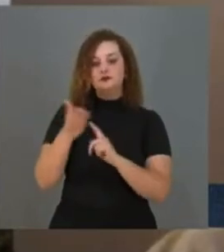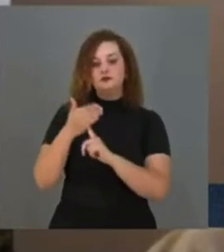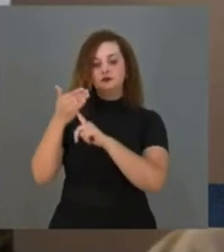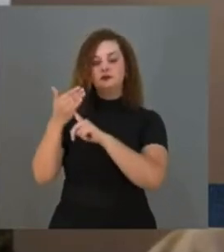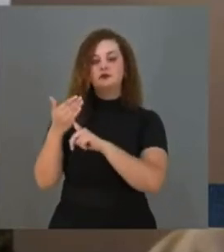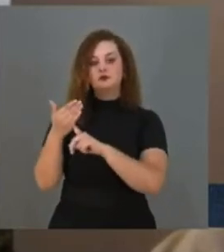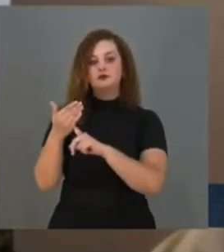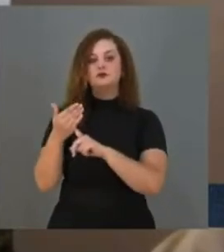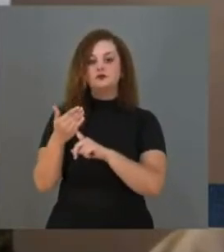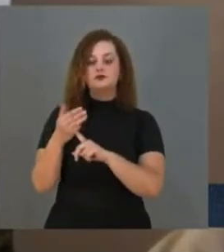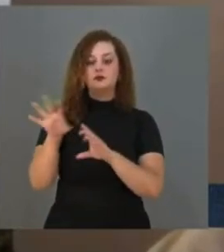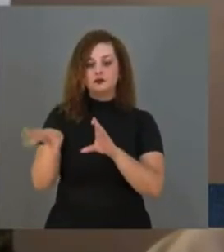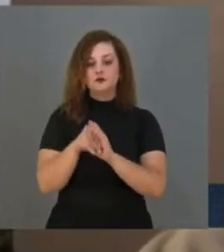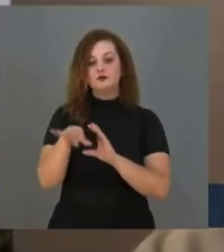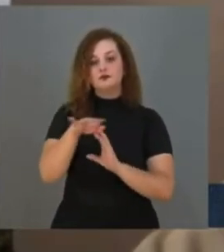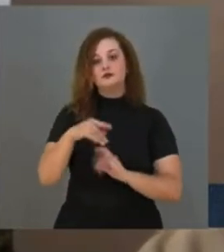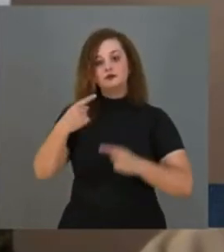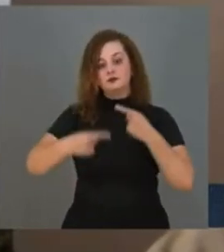tais políticas.